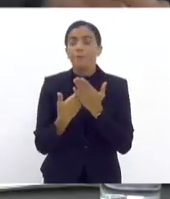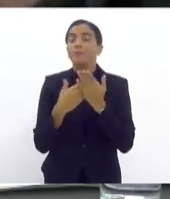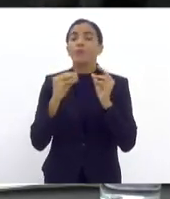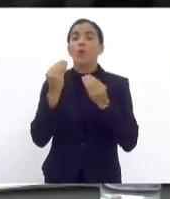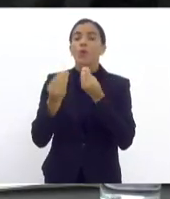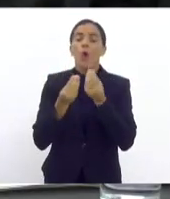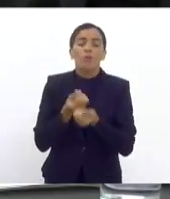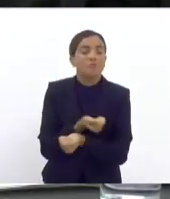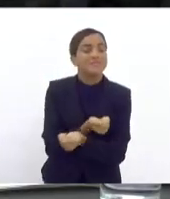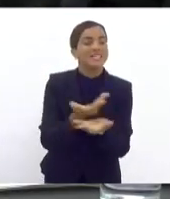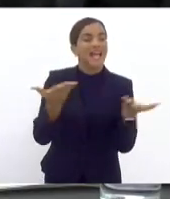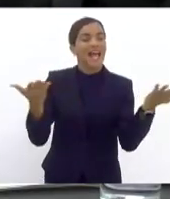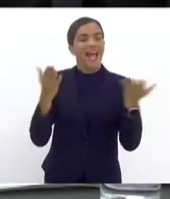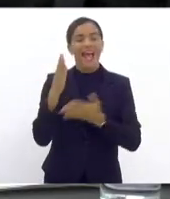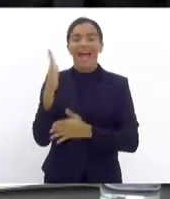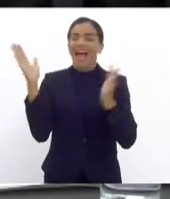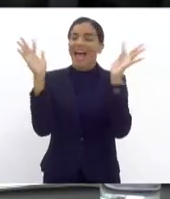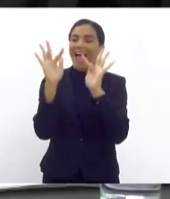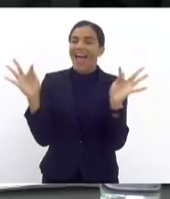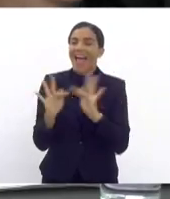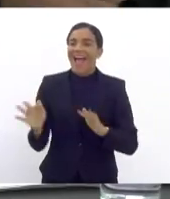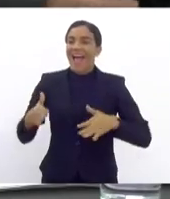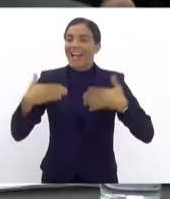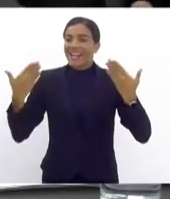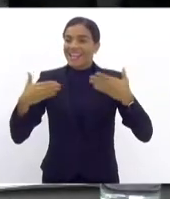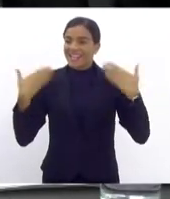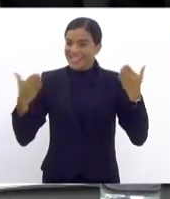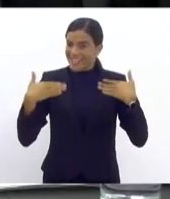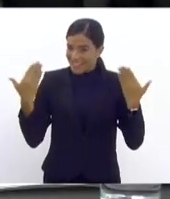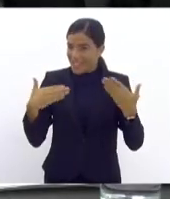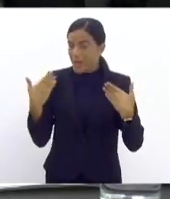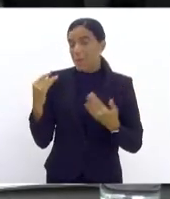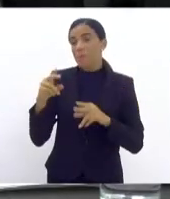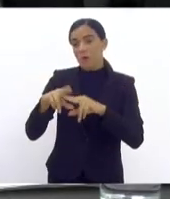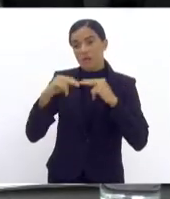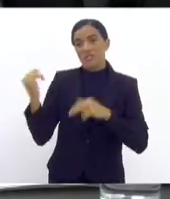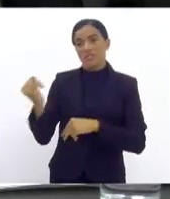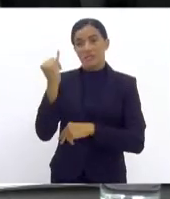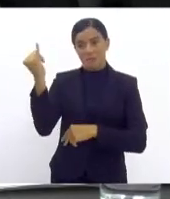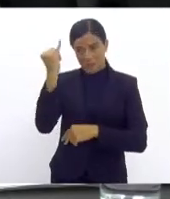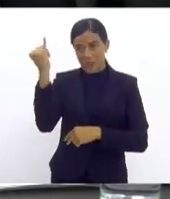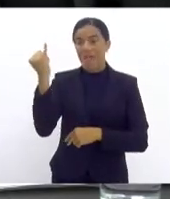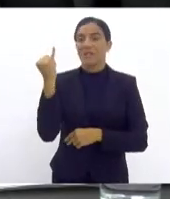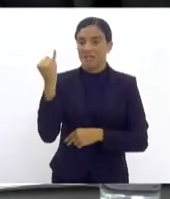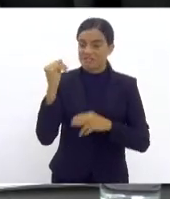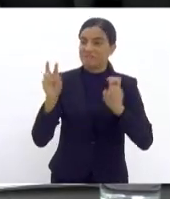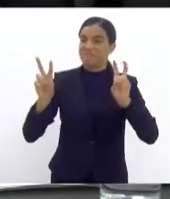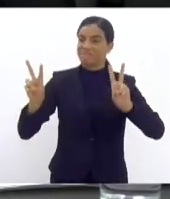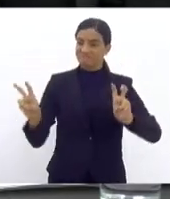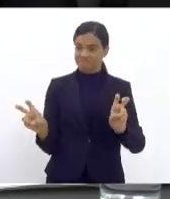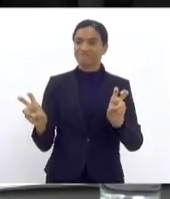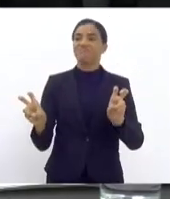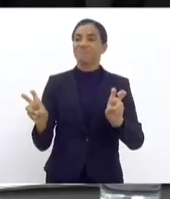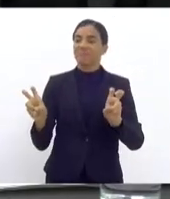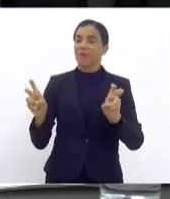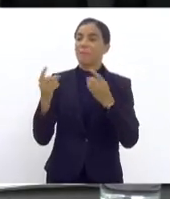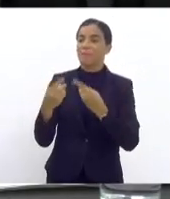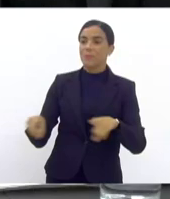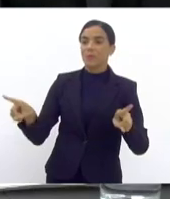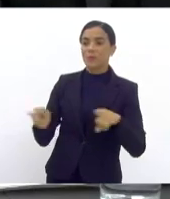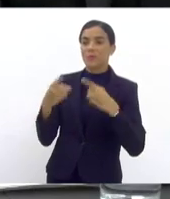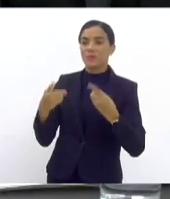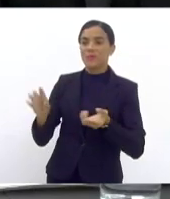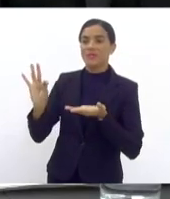levar alegria, de cuidar terapeuticamente, por isso a importância de trazer esta questão do, da musicoterapia